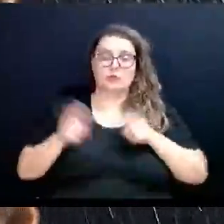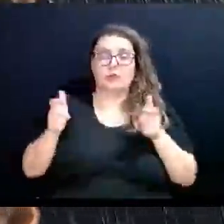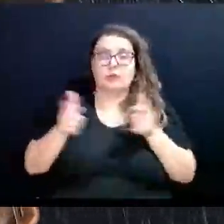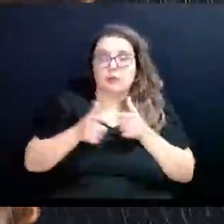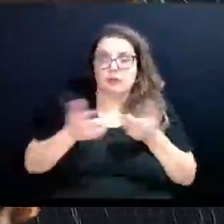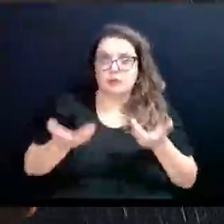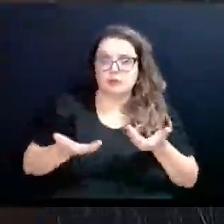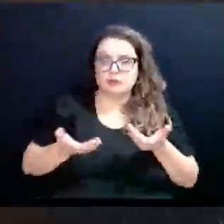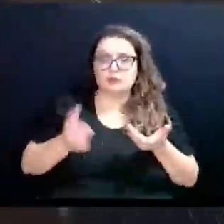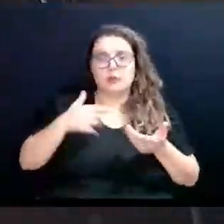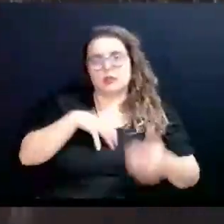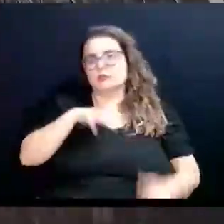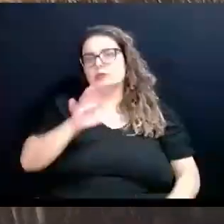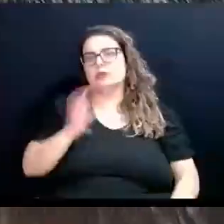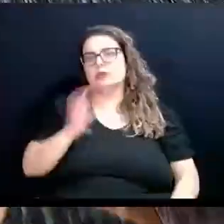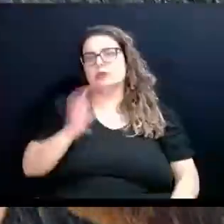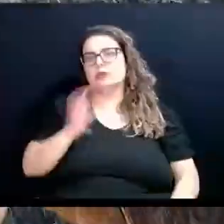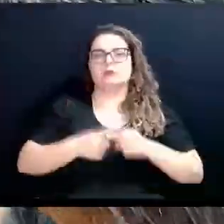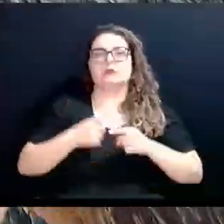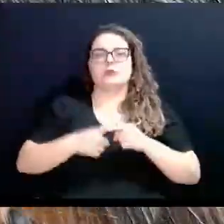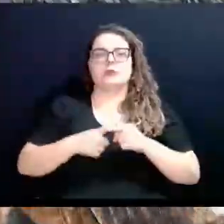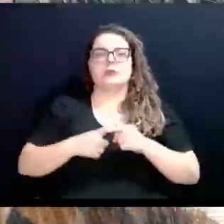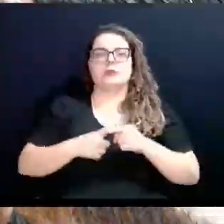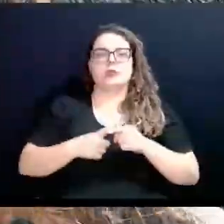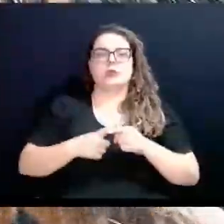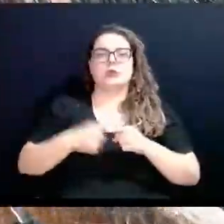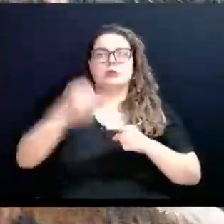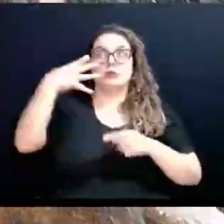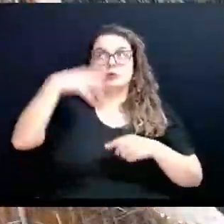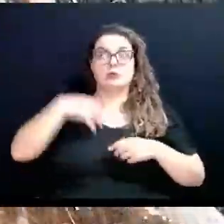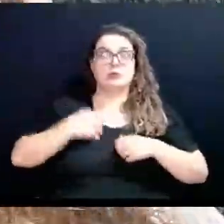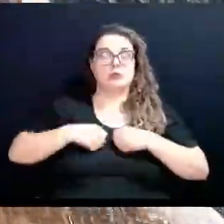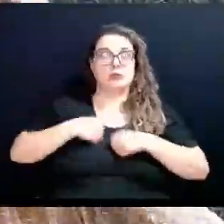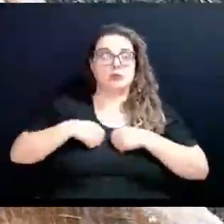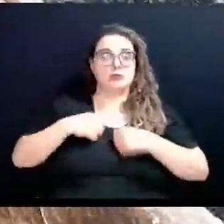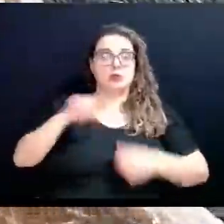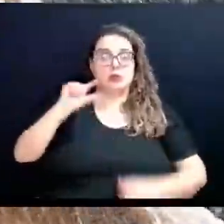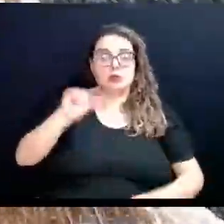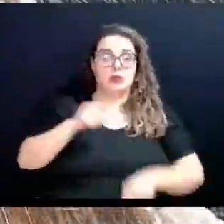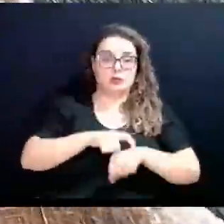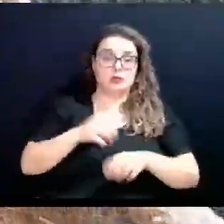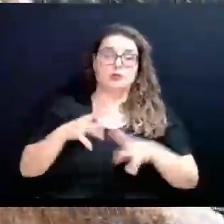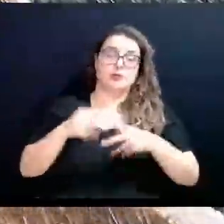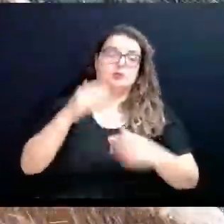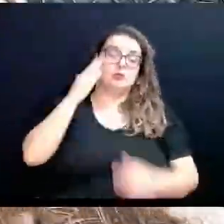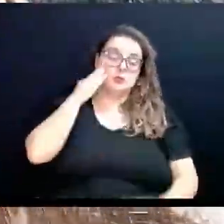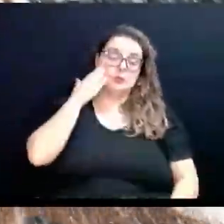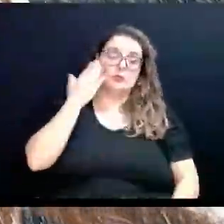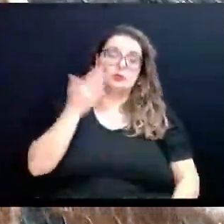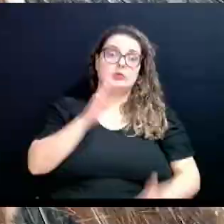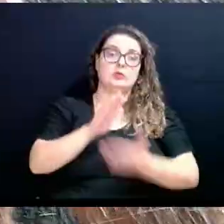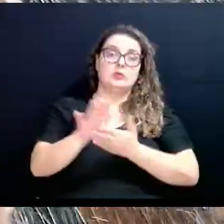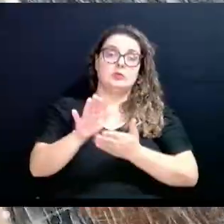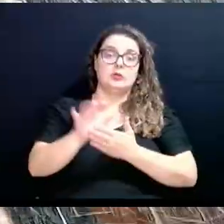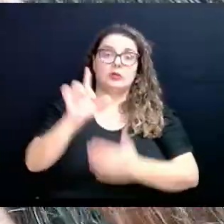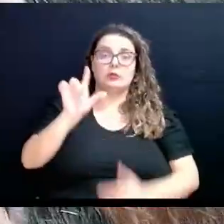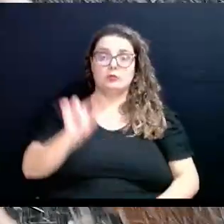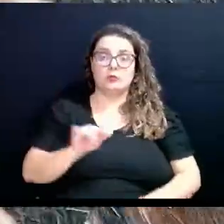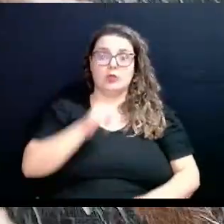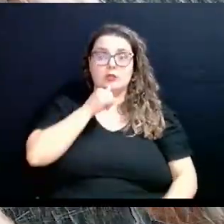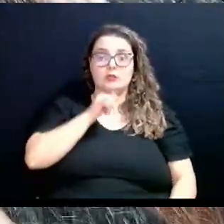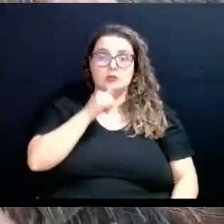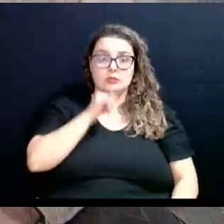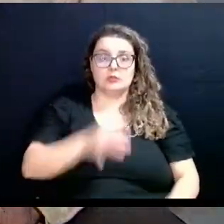tomar um banho mais curto. Esse é o jeito, porque aí você deixando o chuveiro ligado menos tempo, isso todo mundo sabe, você vai